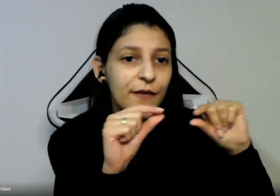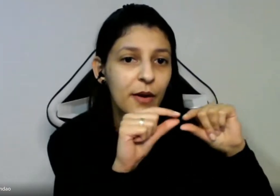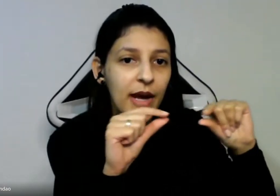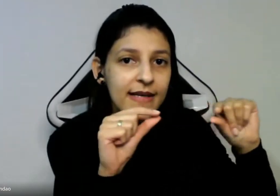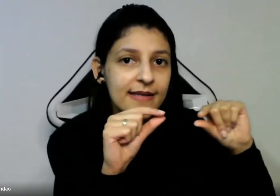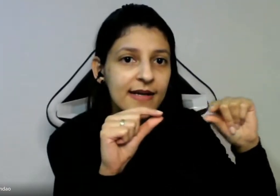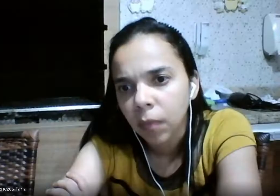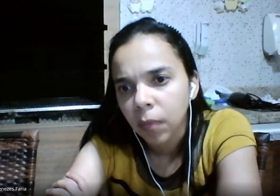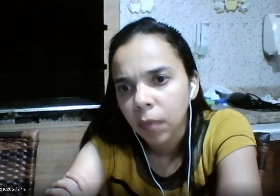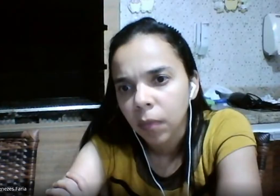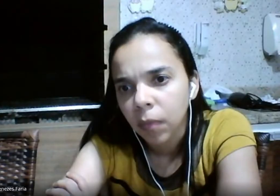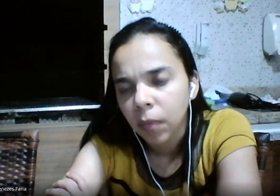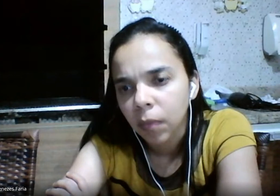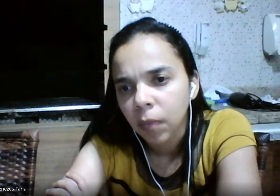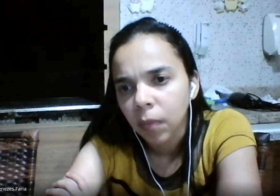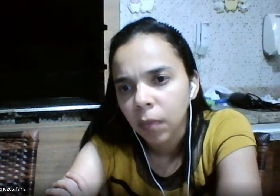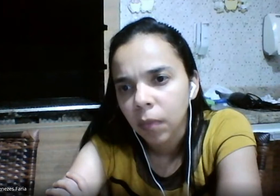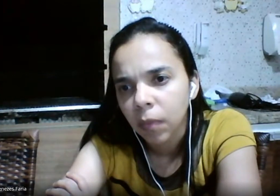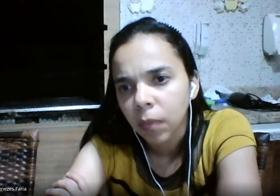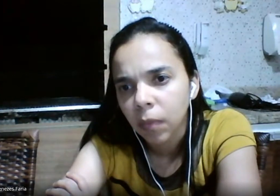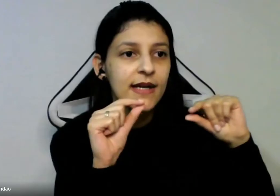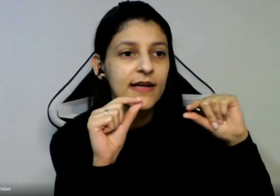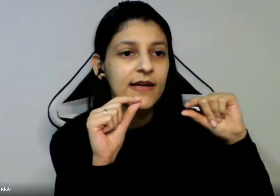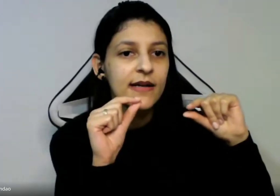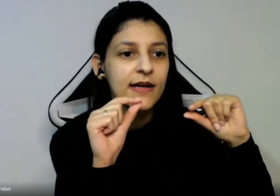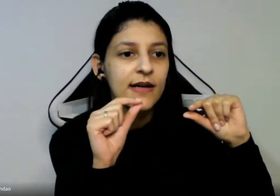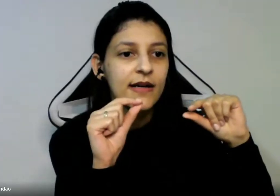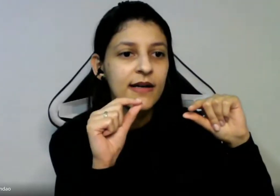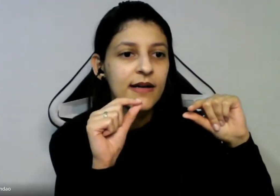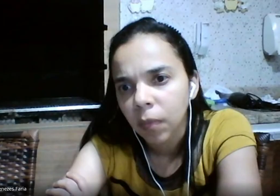da sua frequência aqui na nossa oficina.